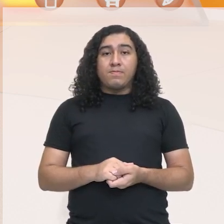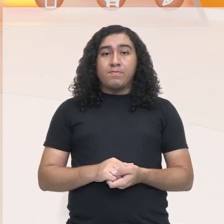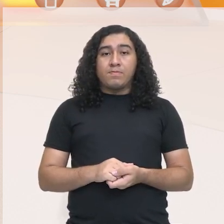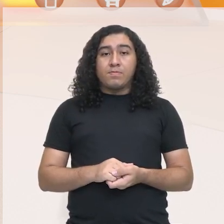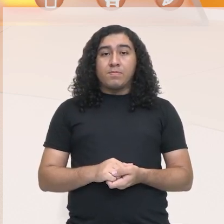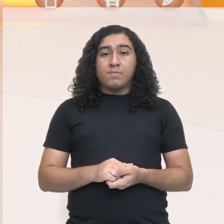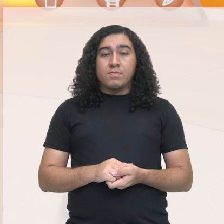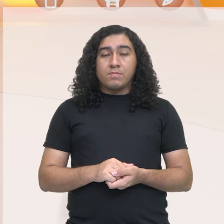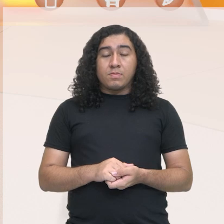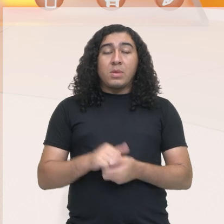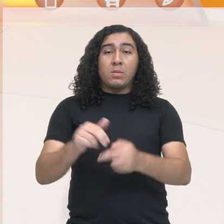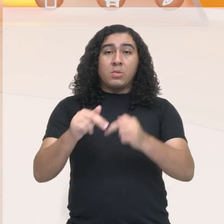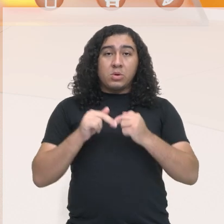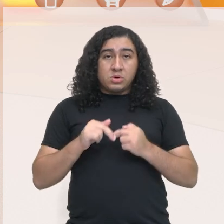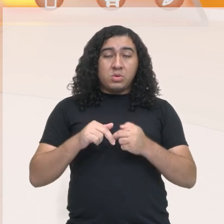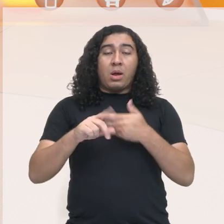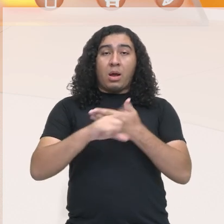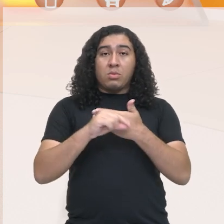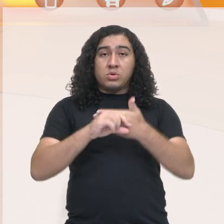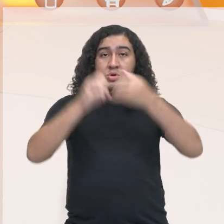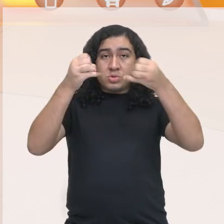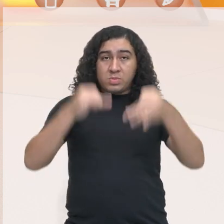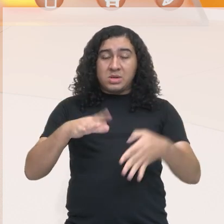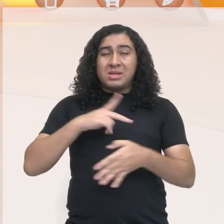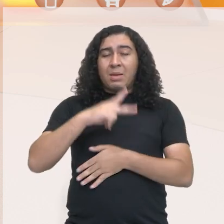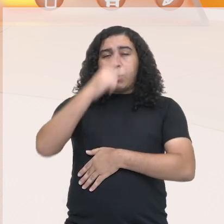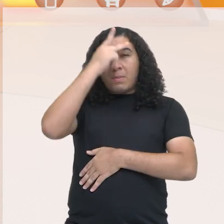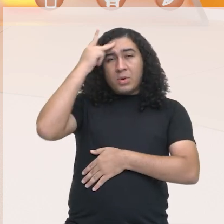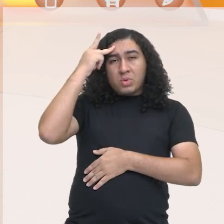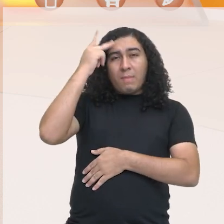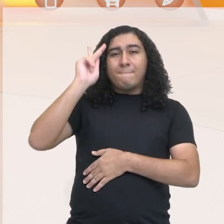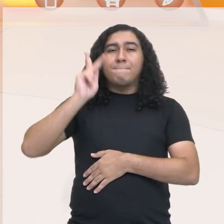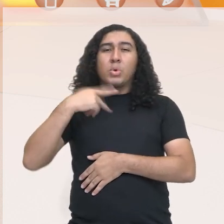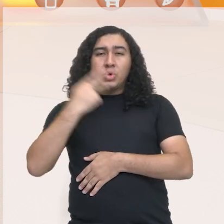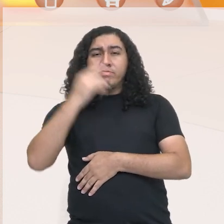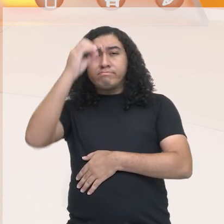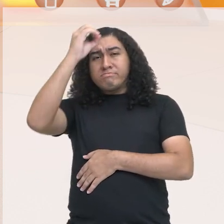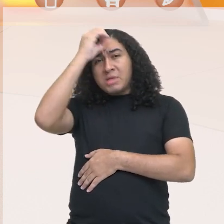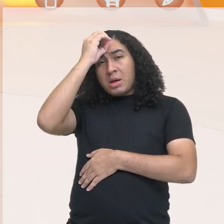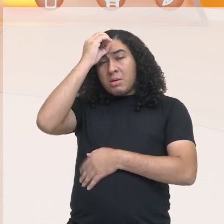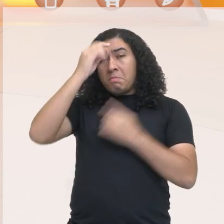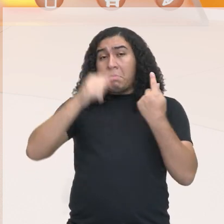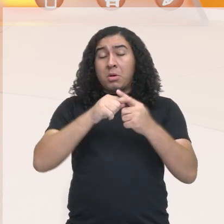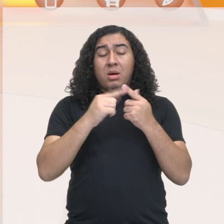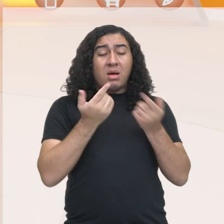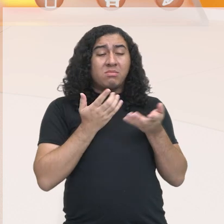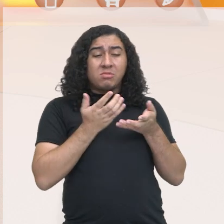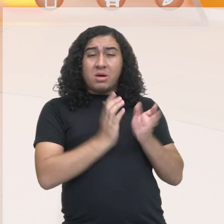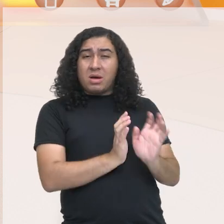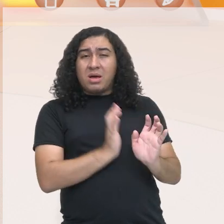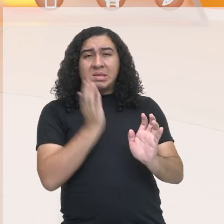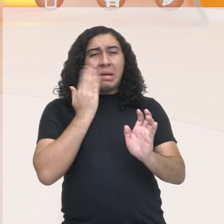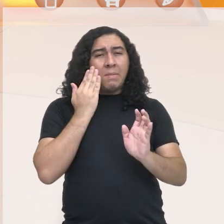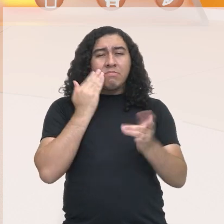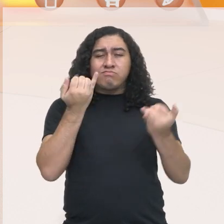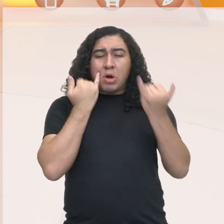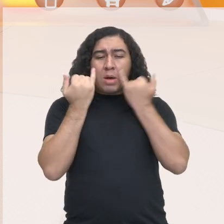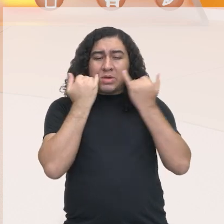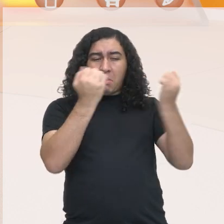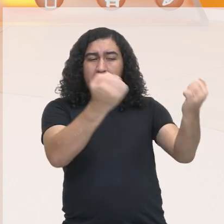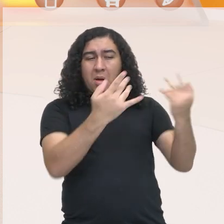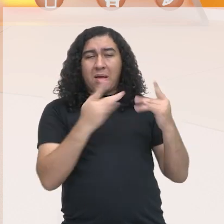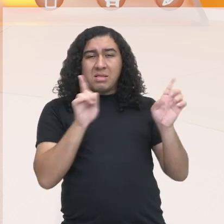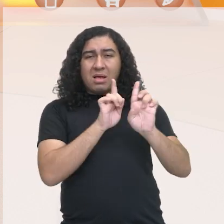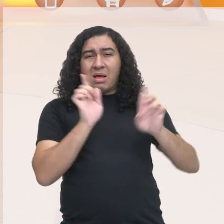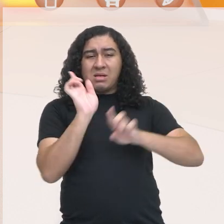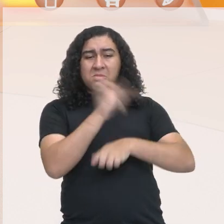nós sobre o analfabeto político. Aquele diz, eu não me preocupo com política, eu não quero saber de política. Ele dizia que era preocupante